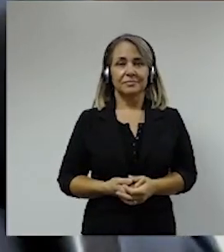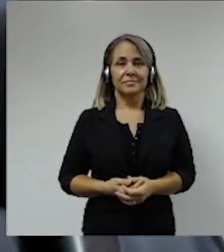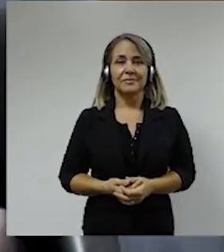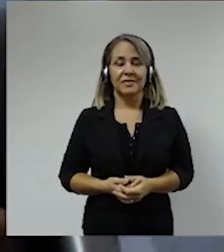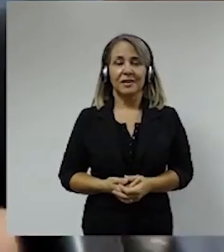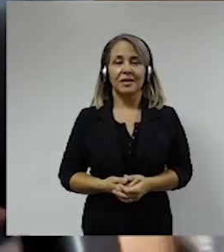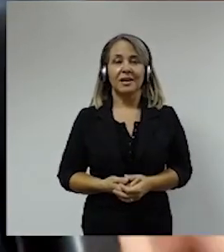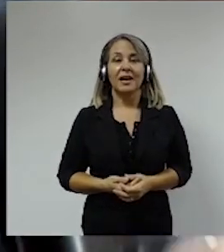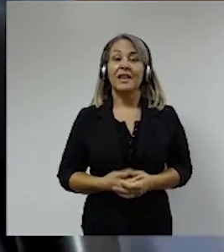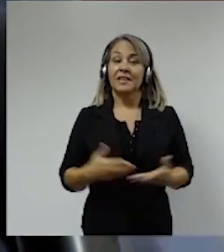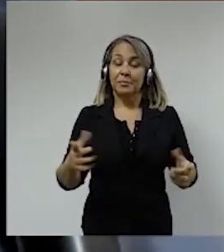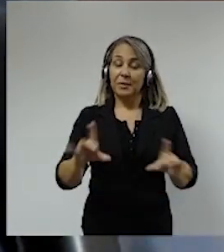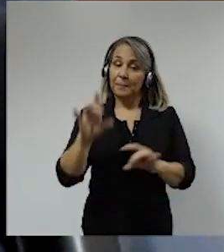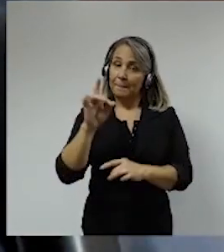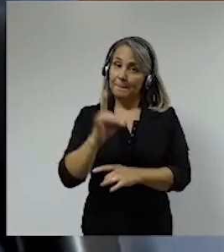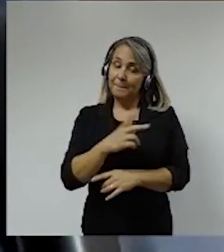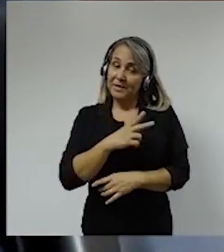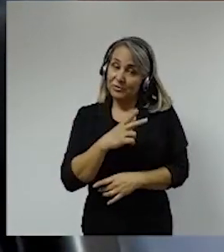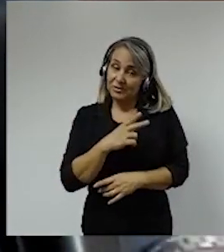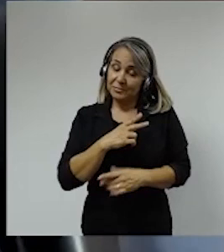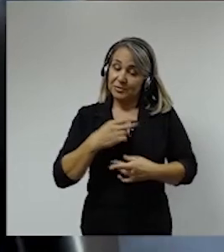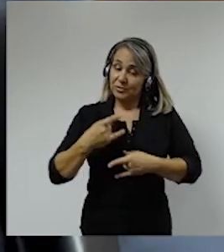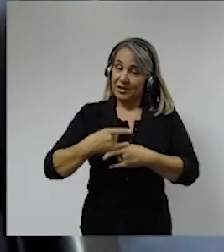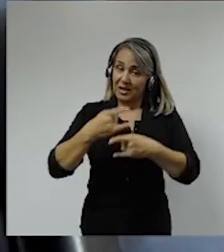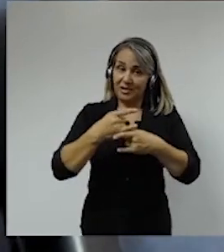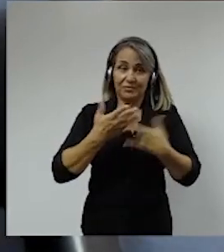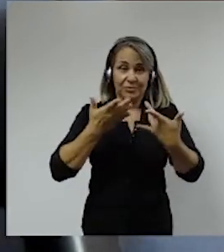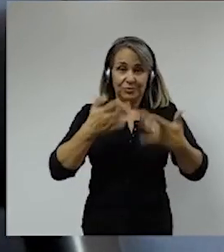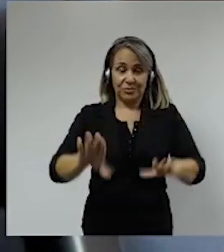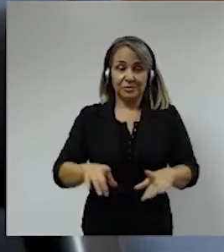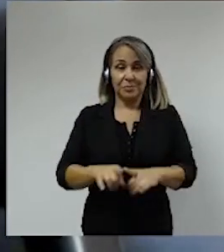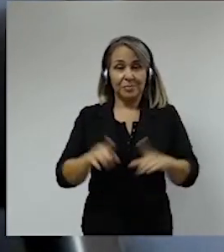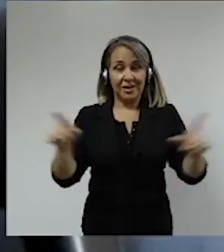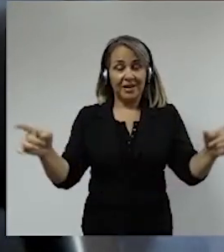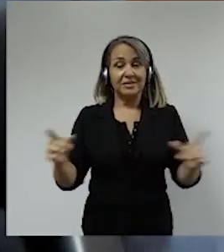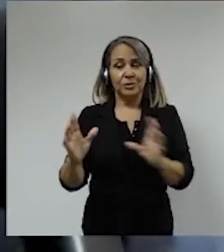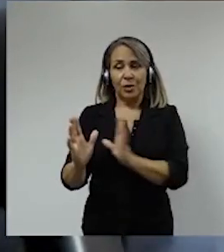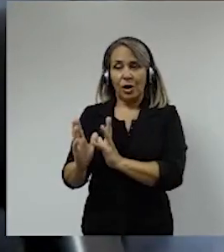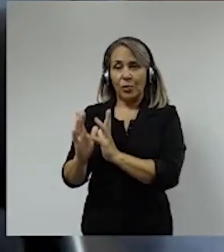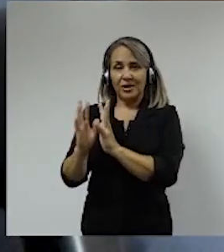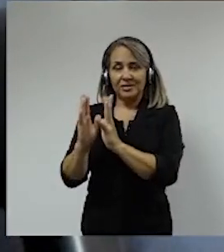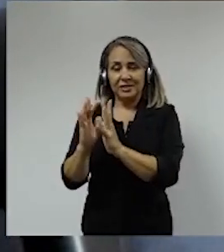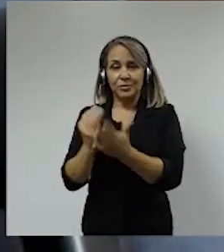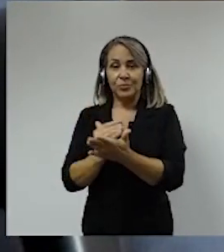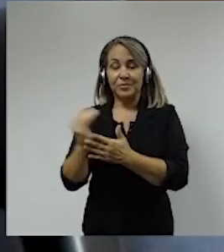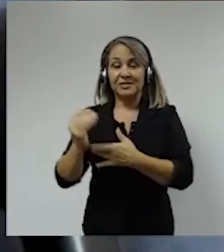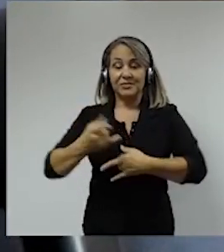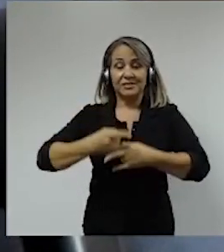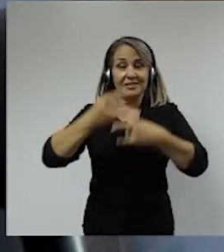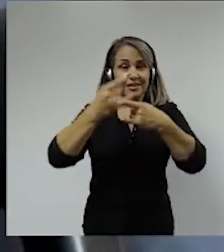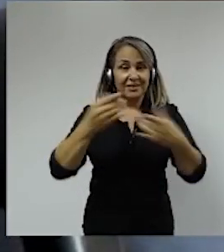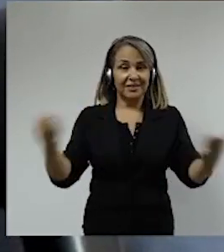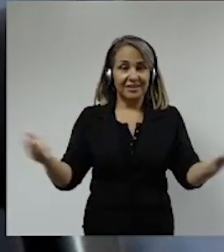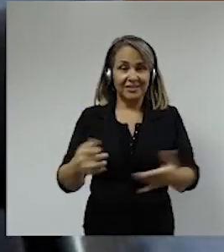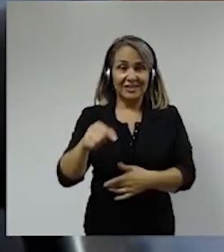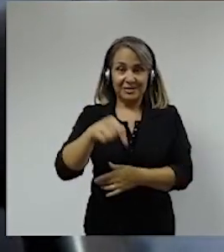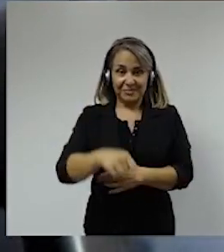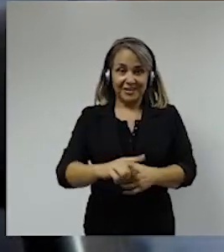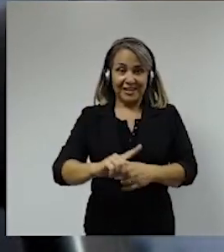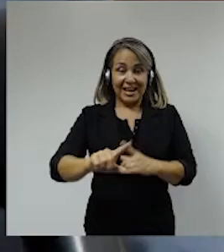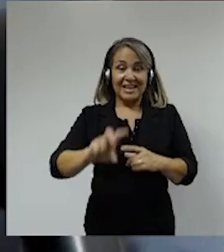particularmente sobre lives, eu não gosto muito, não. Começou a quarentena, eu comecei a fazer live, hoje, depois dessa aqui,